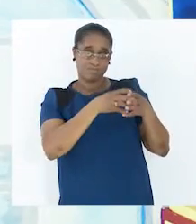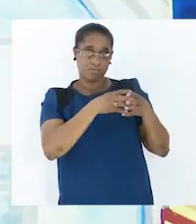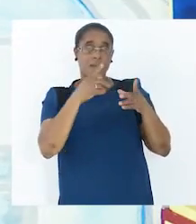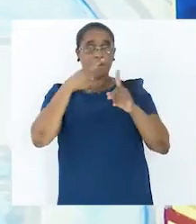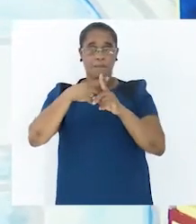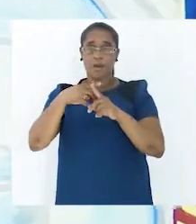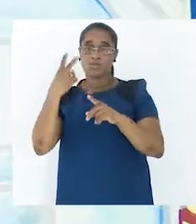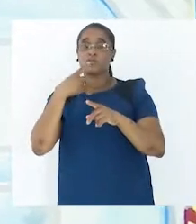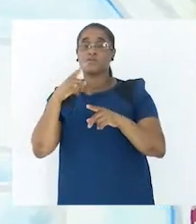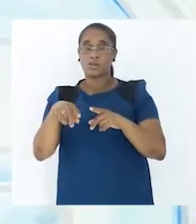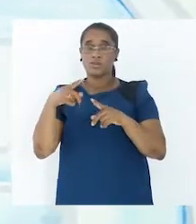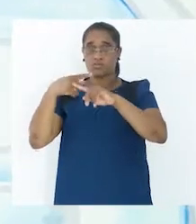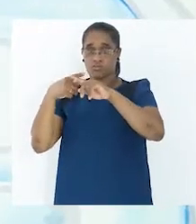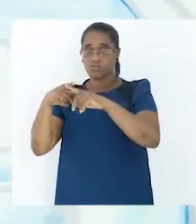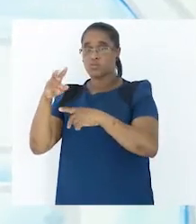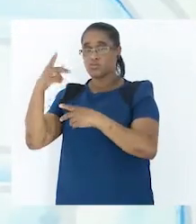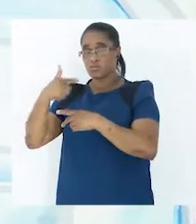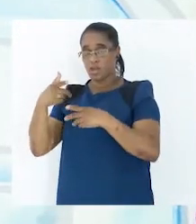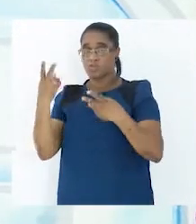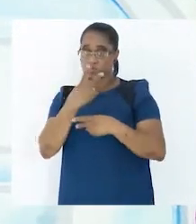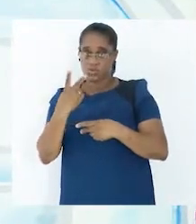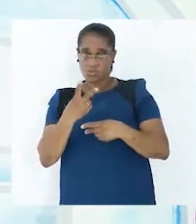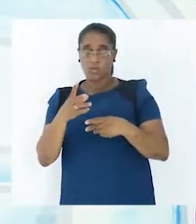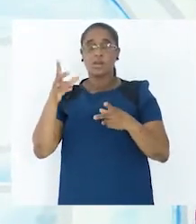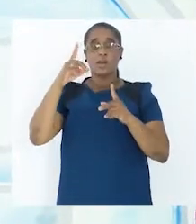mais o quadrado do segundo termo.